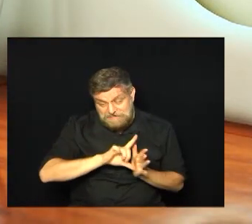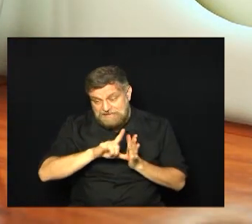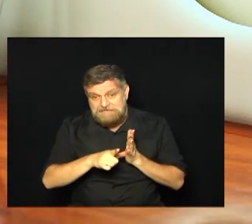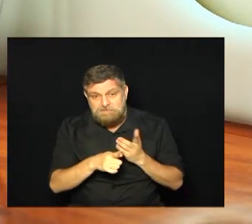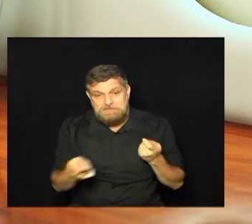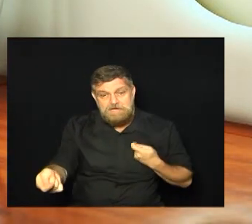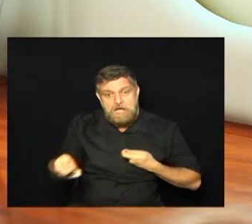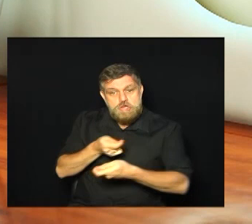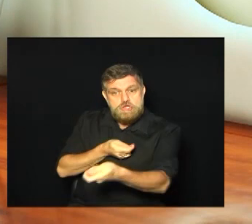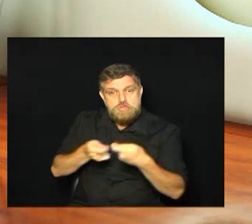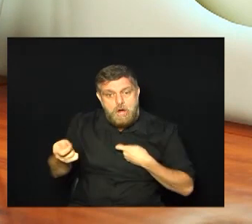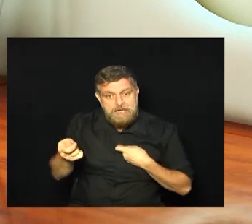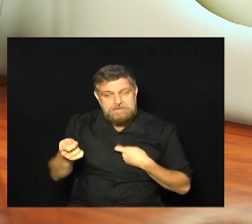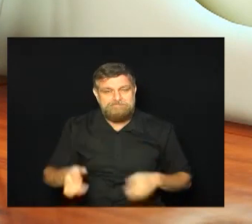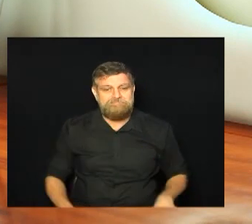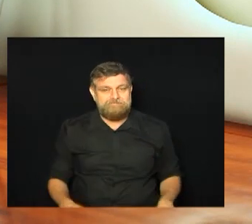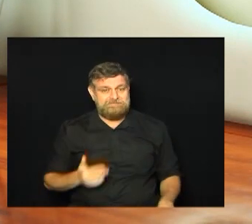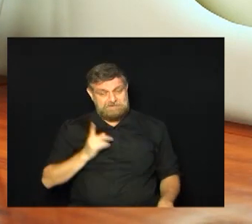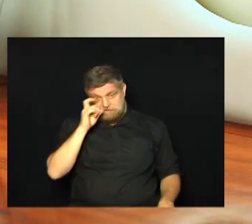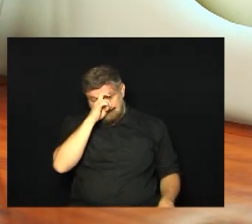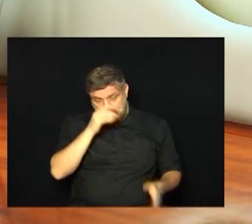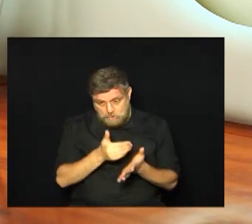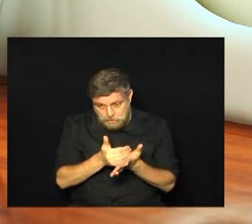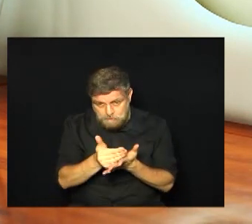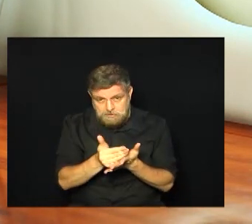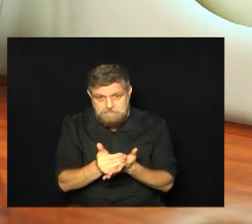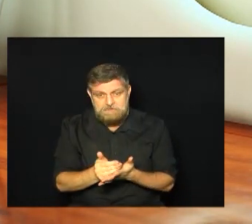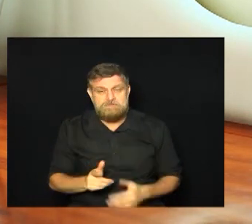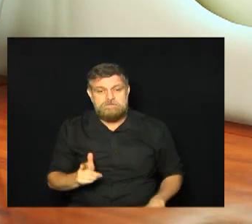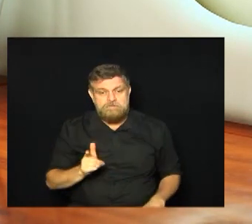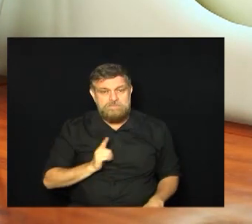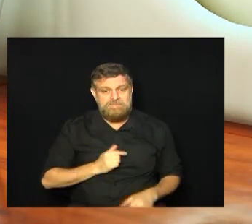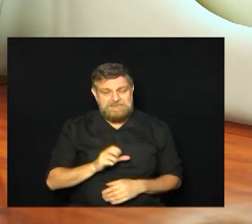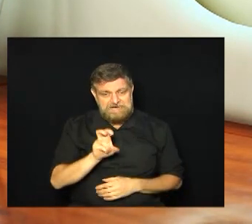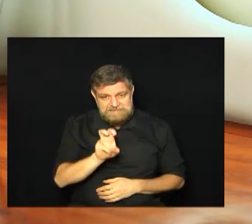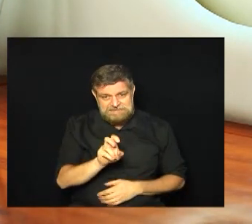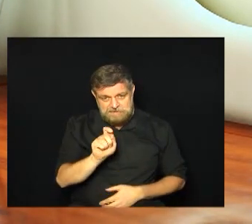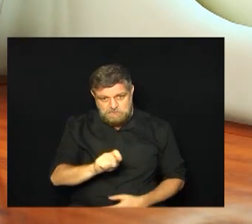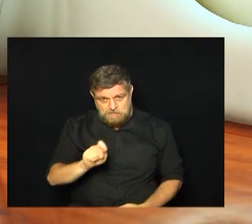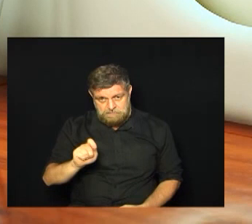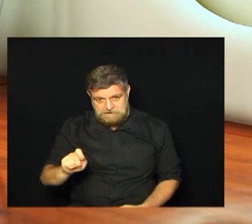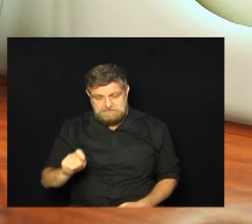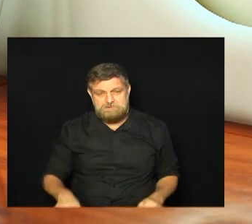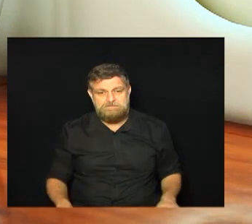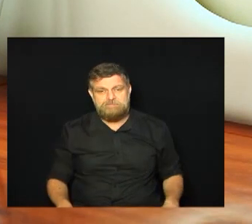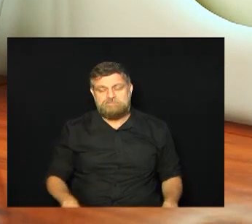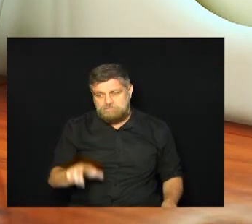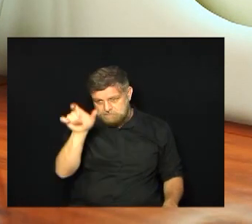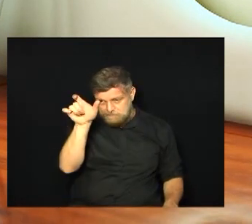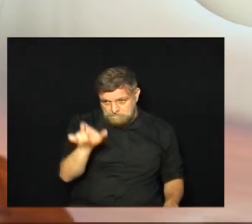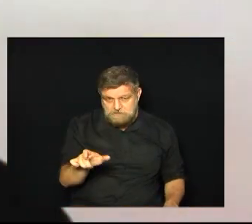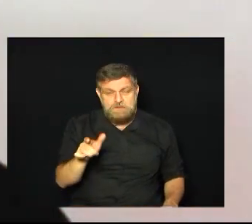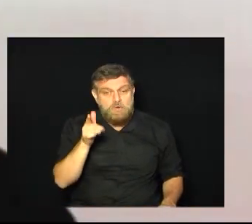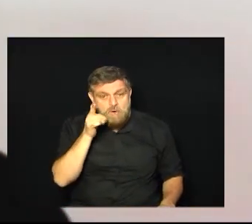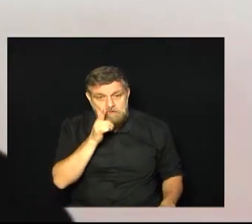troca. Então é importante no começo, principalmente, você ficar por 5, 6 meses, por exemplo, um cartão, para você, milhas,